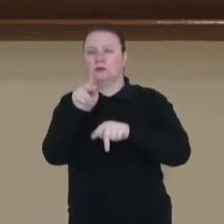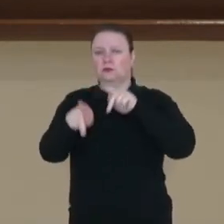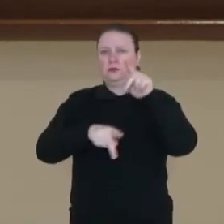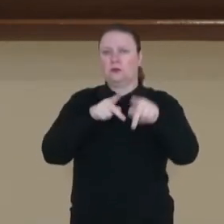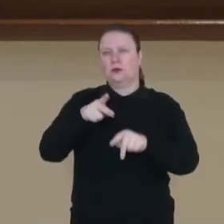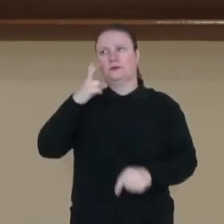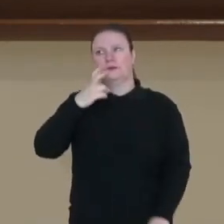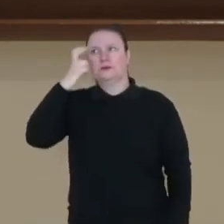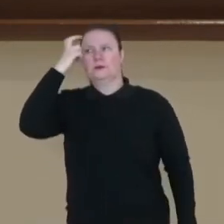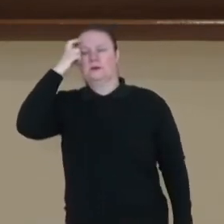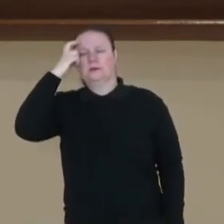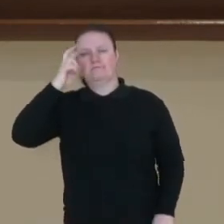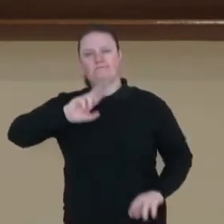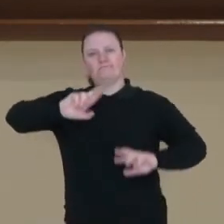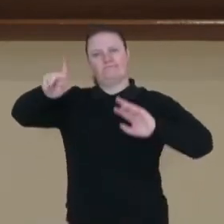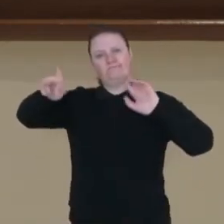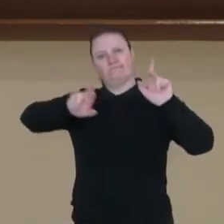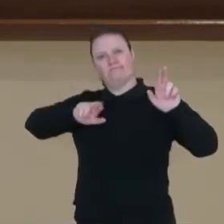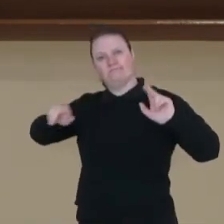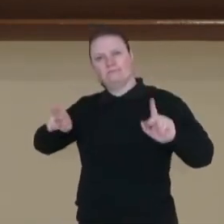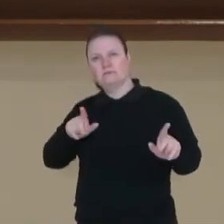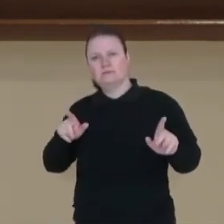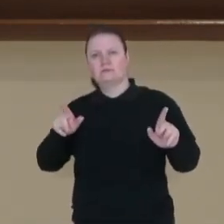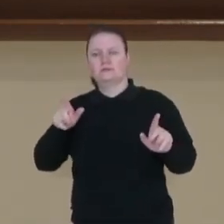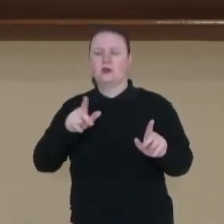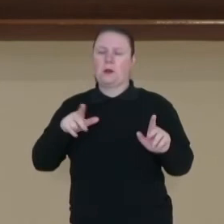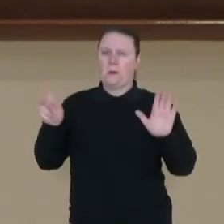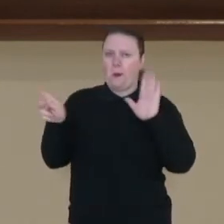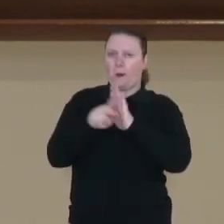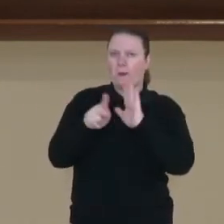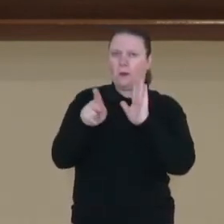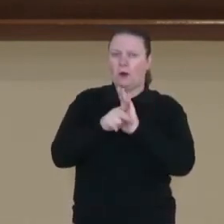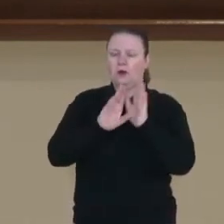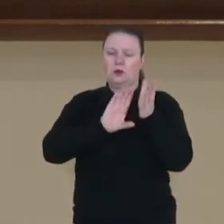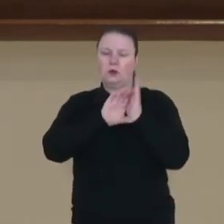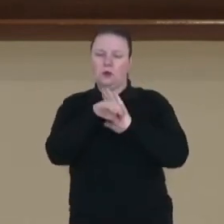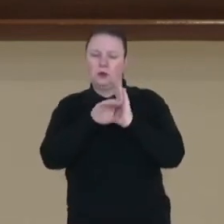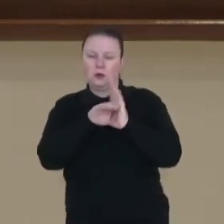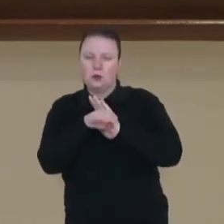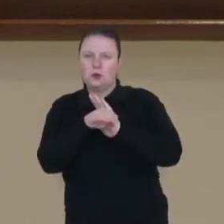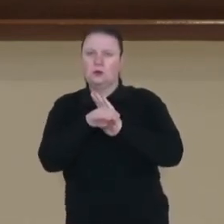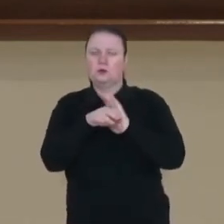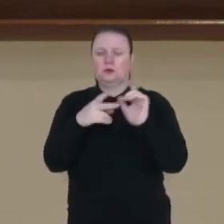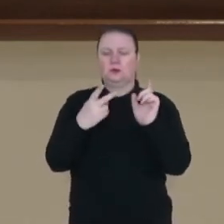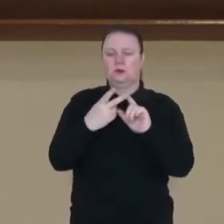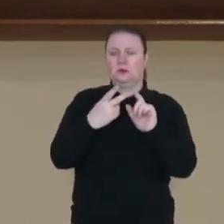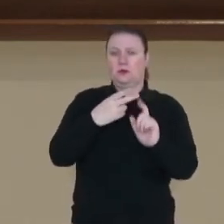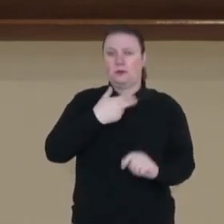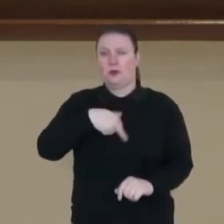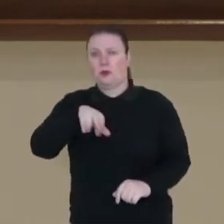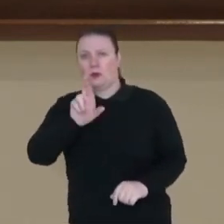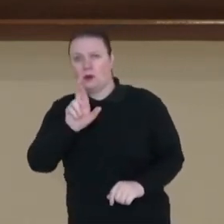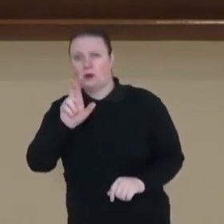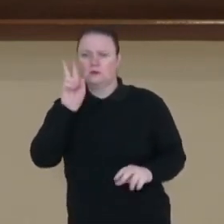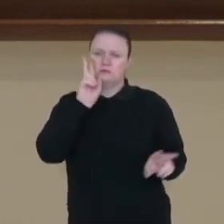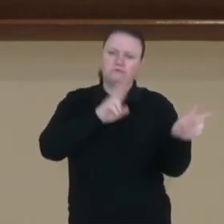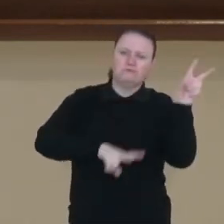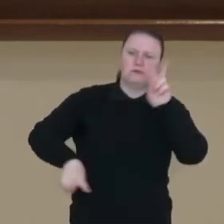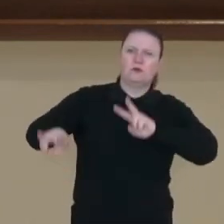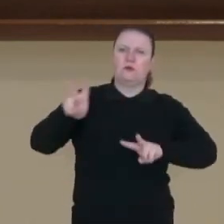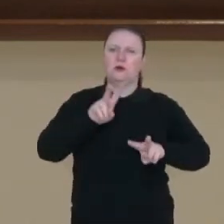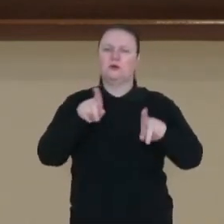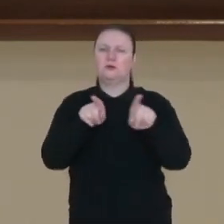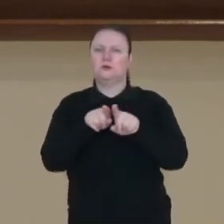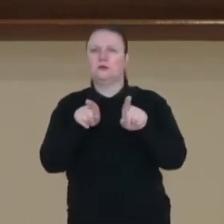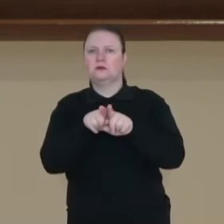ter comportamentos étnicos, culturais, eles vão ter concepções religiosas diferentes, visões de mundo